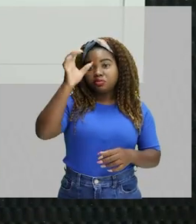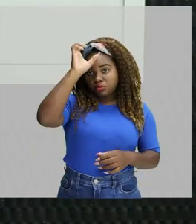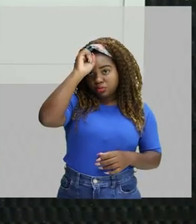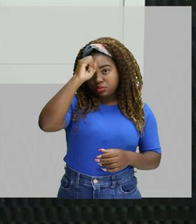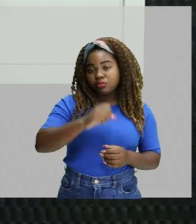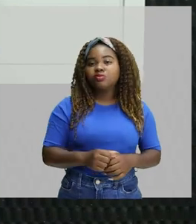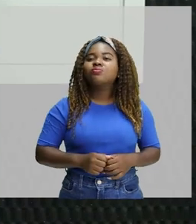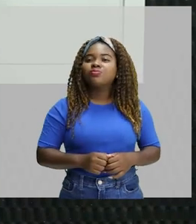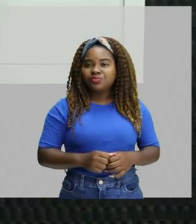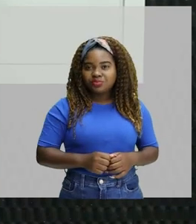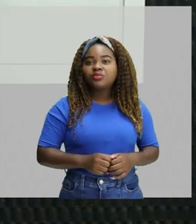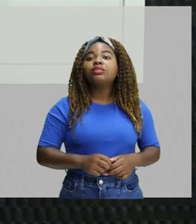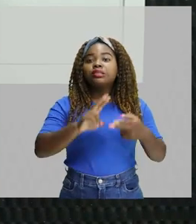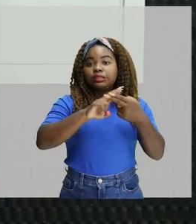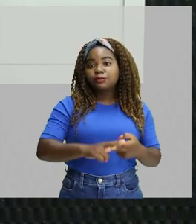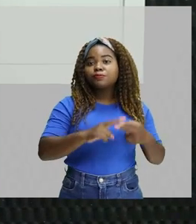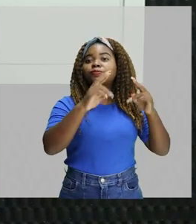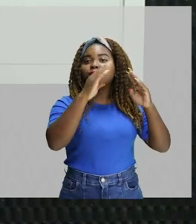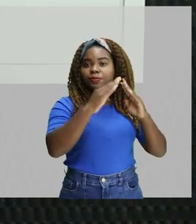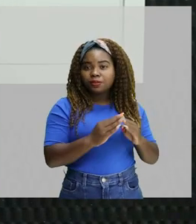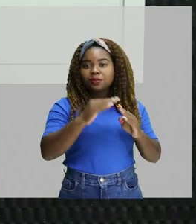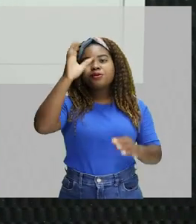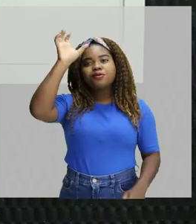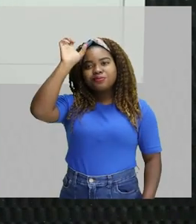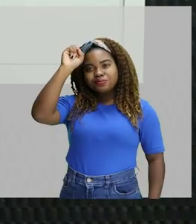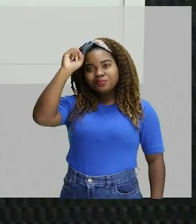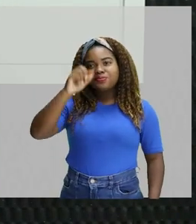que tenha entendido já sabe #fica em casa